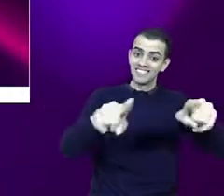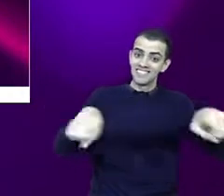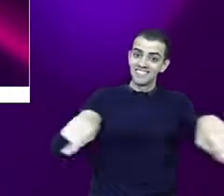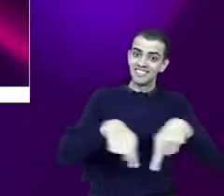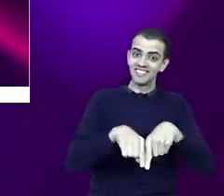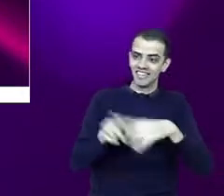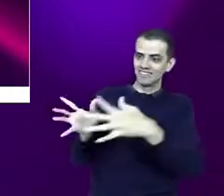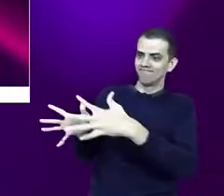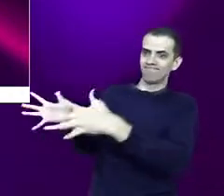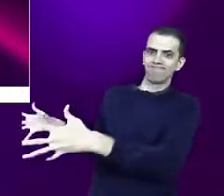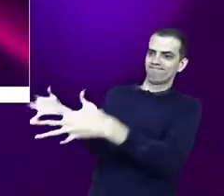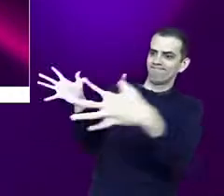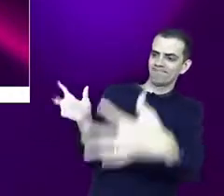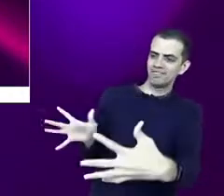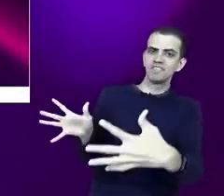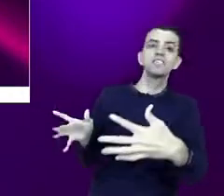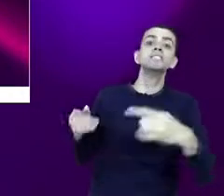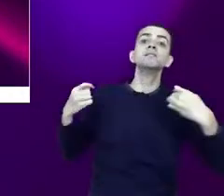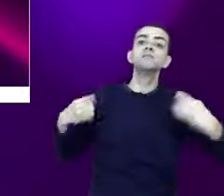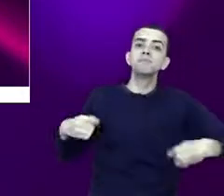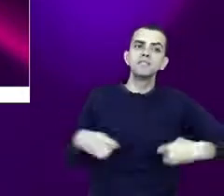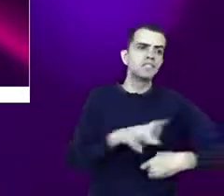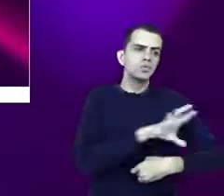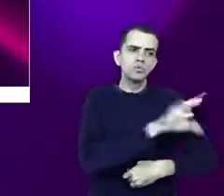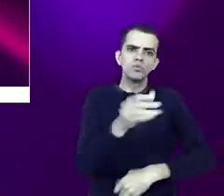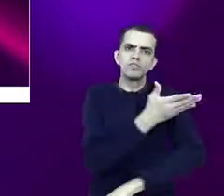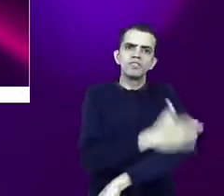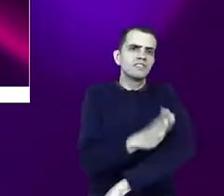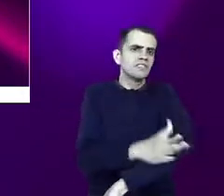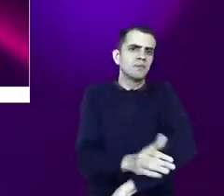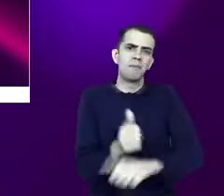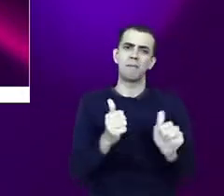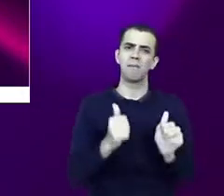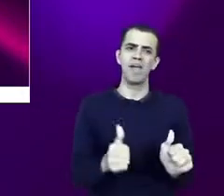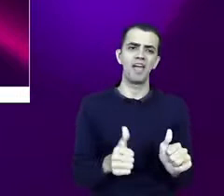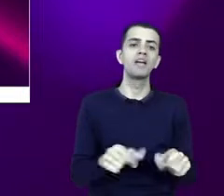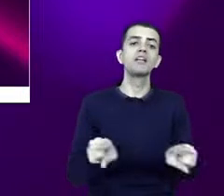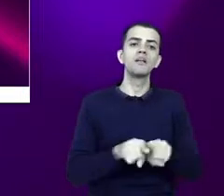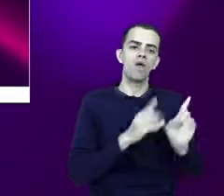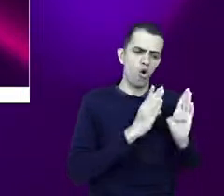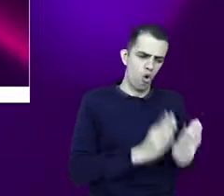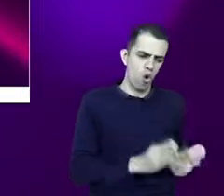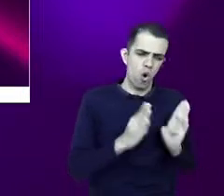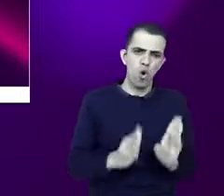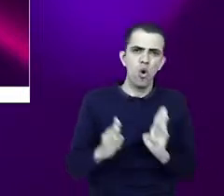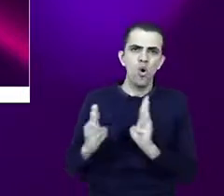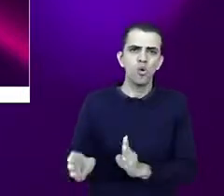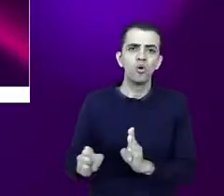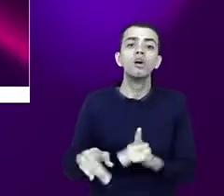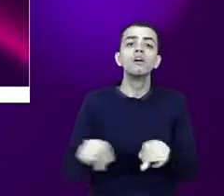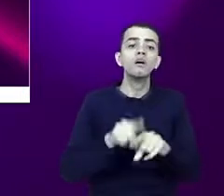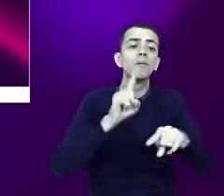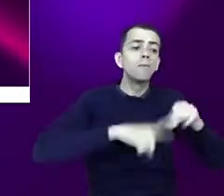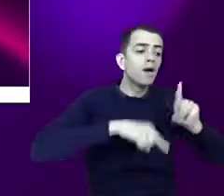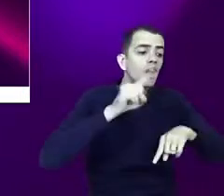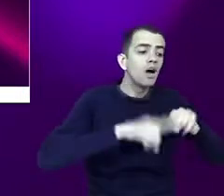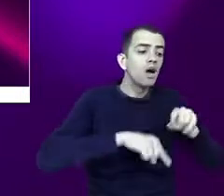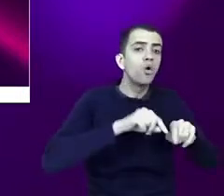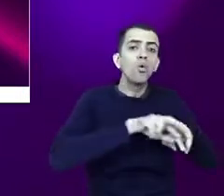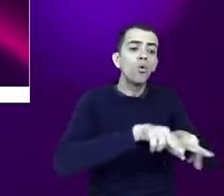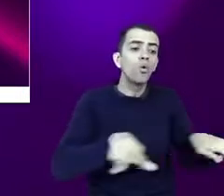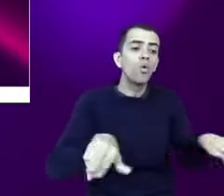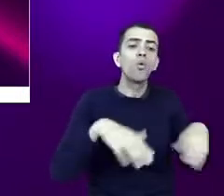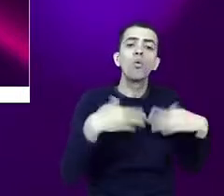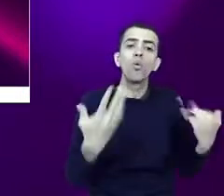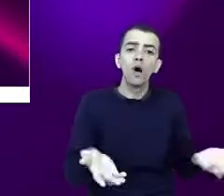sala, equipe super treinada na cirurgia robótica e da conferência dos materiais, nos dá muito mais